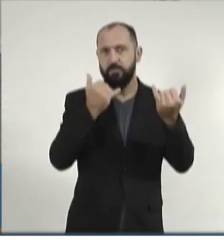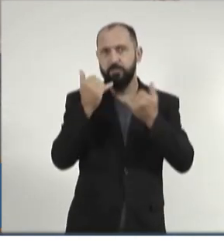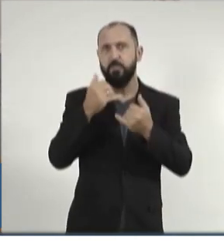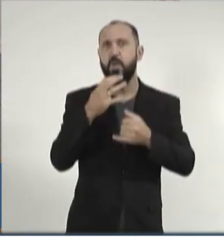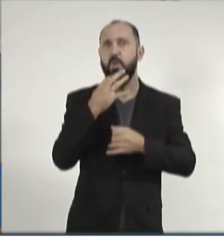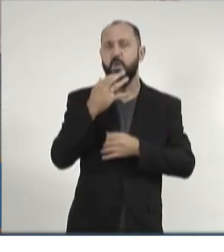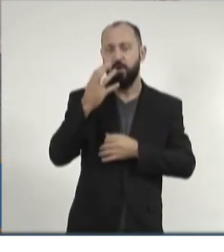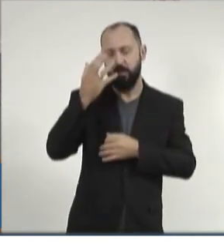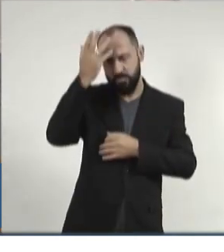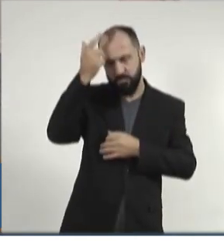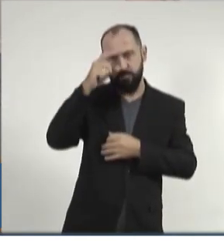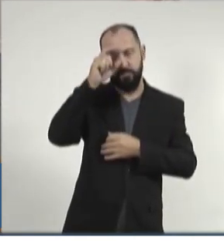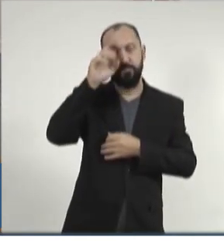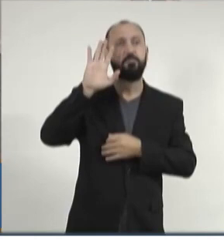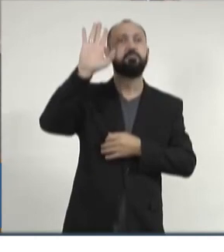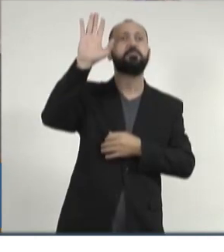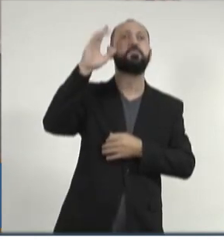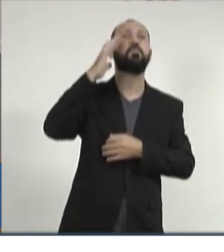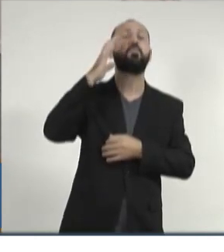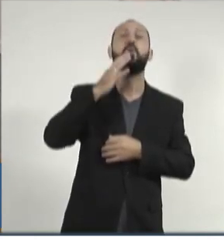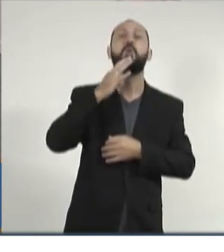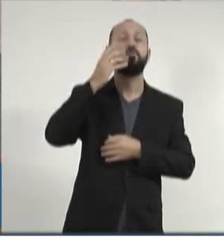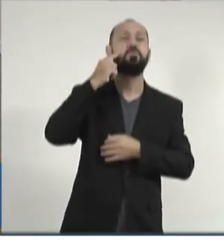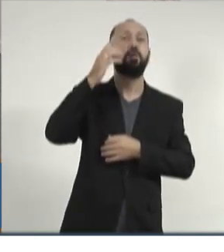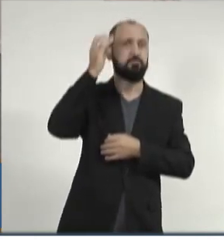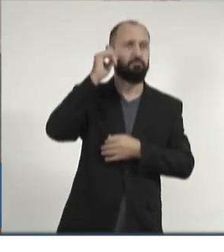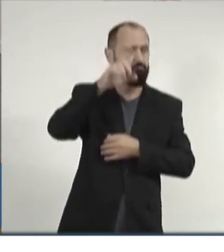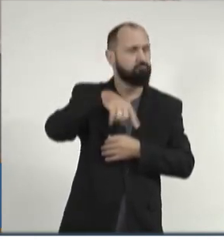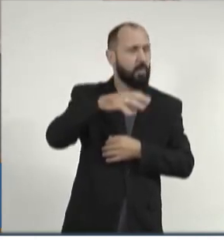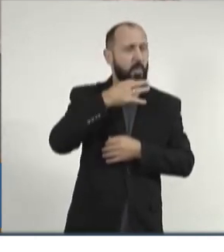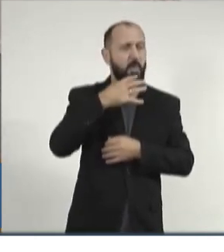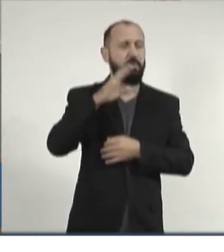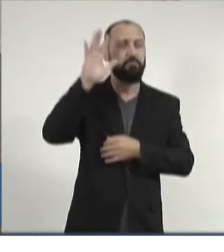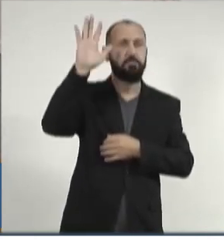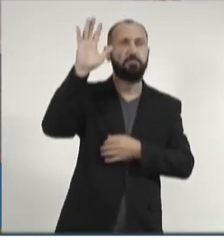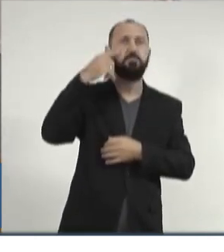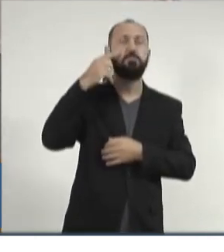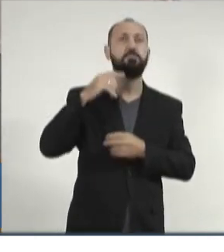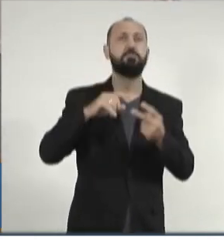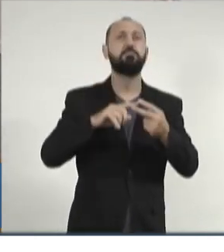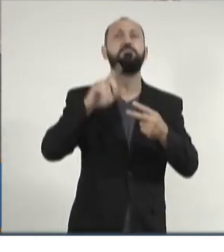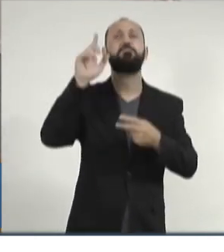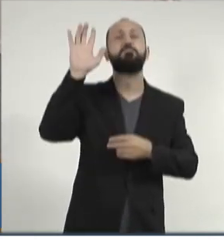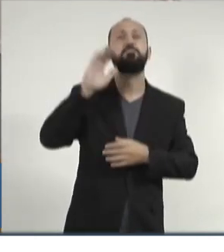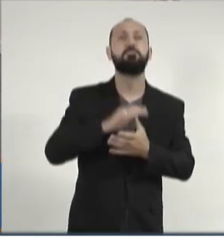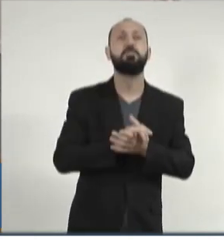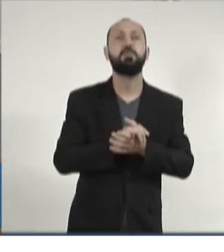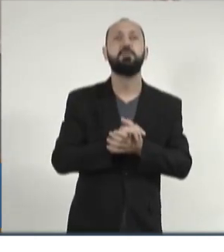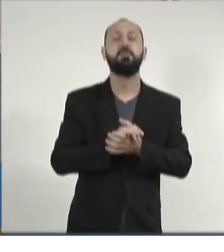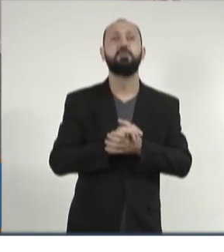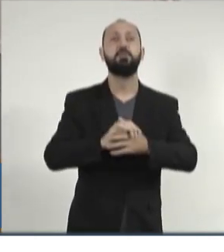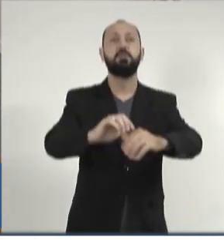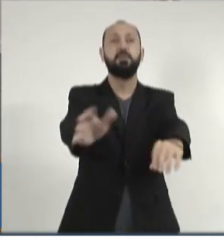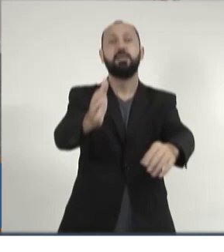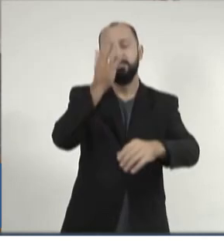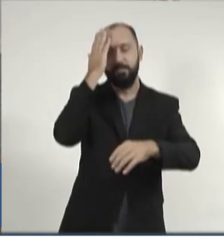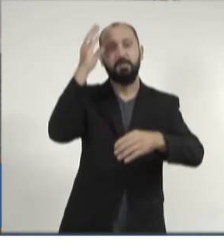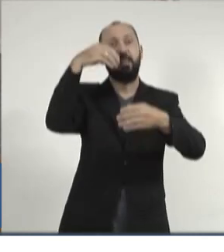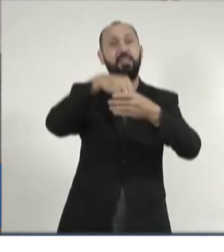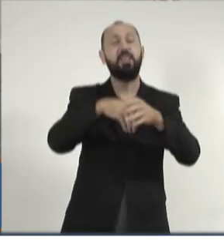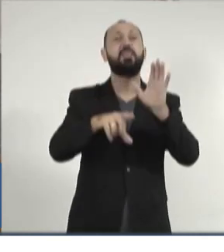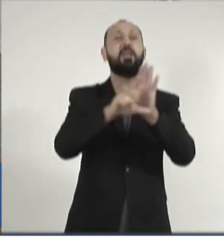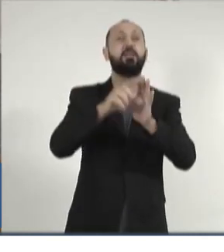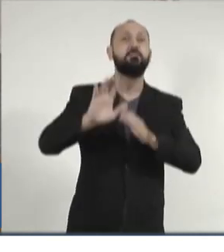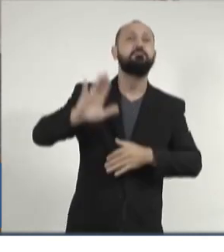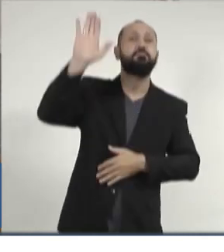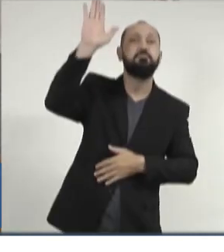falar da Lei Maria da Penha aqui? Levanta a mão, por favor. Quem? Já ouviu? Todo mundo, né? Agora eu quero que alguém levante aquela pessoa que sabe o que tem dentro da Lei Maria da